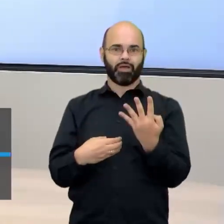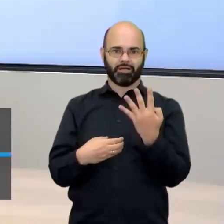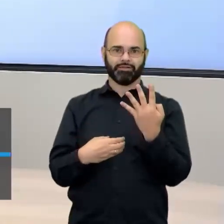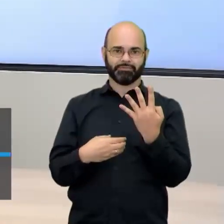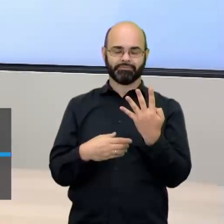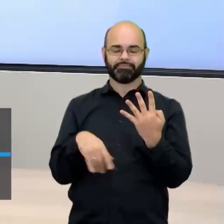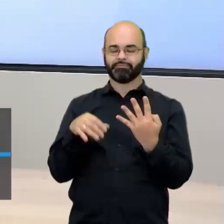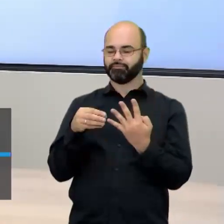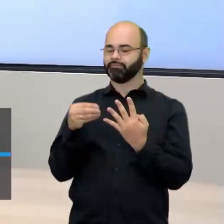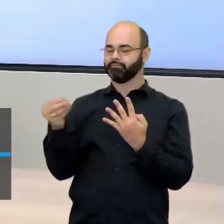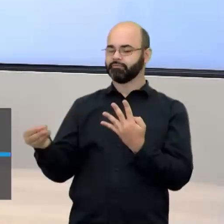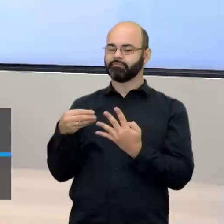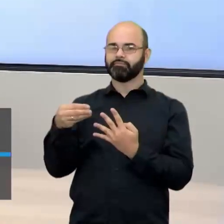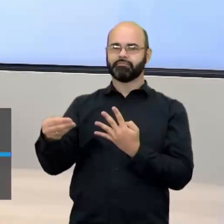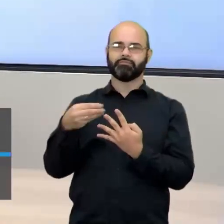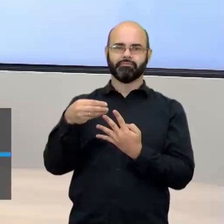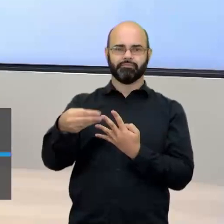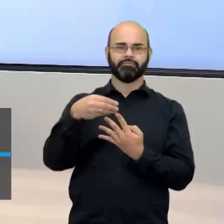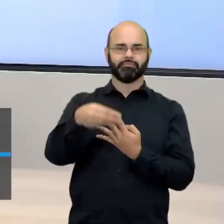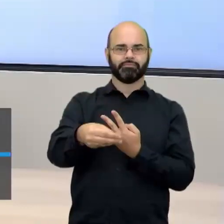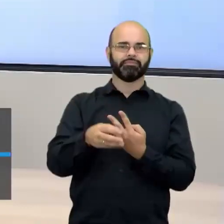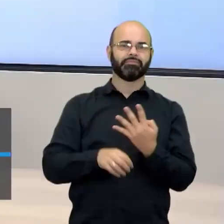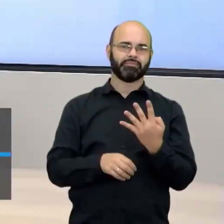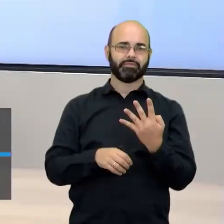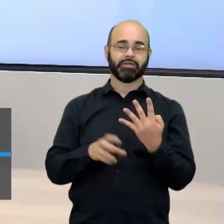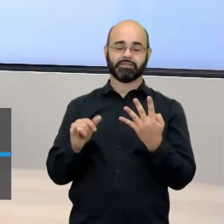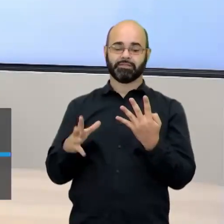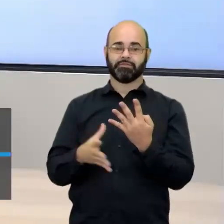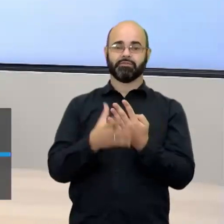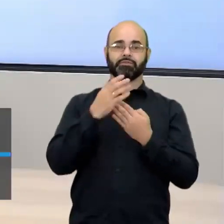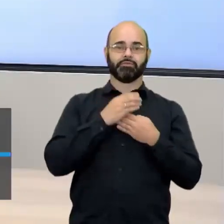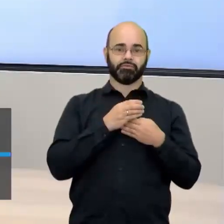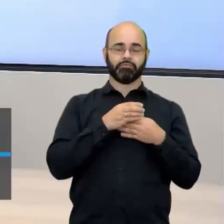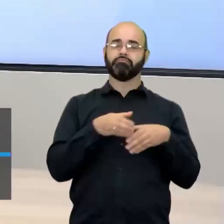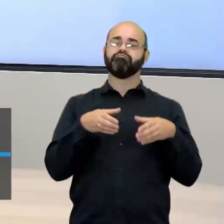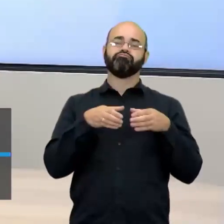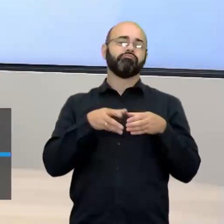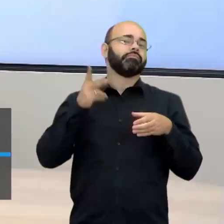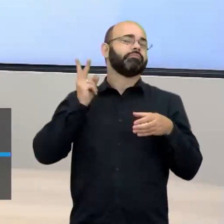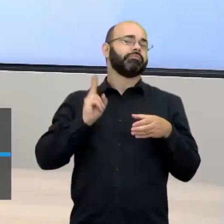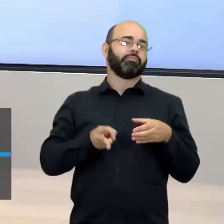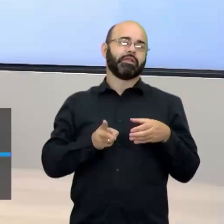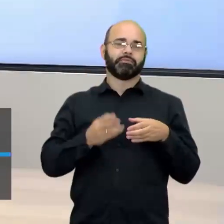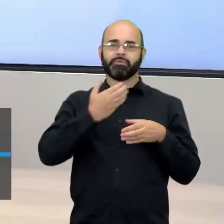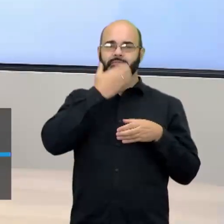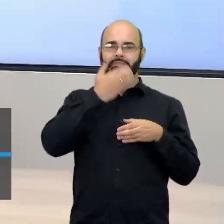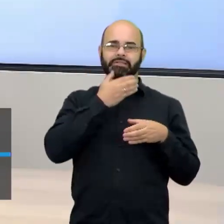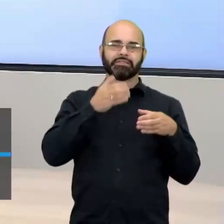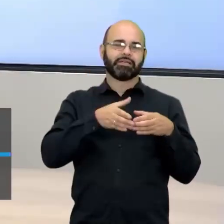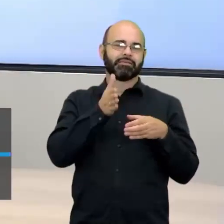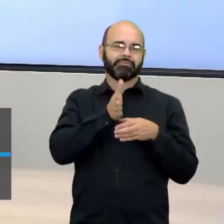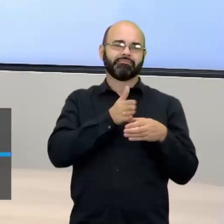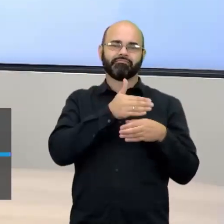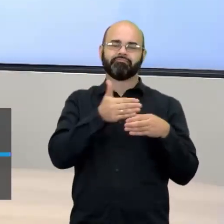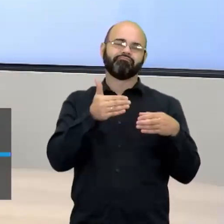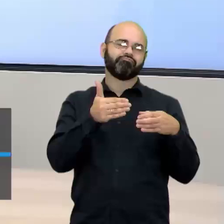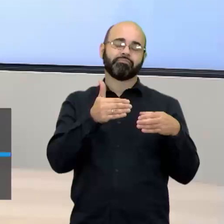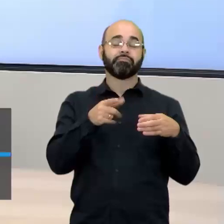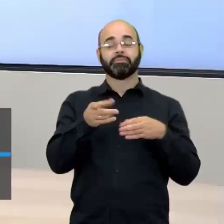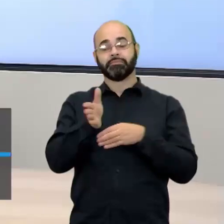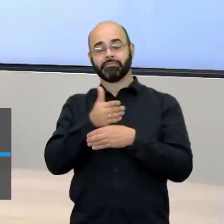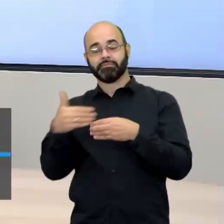parte. Contando as 4, dá a maçã inteira, volta a ser inteira. Então, aqui, você divide em partes diferentes, mas dá a